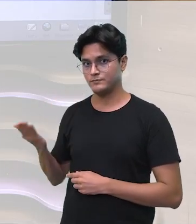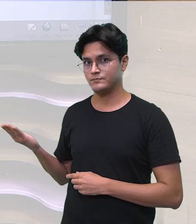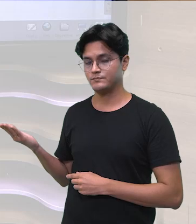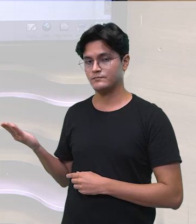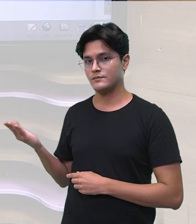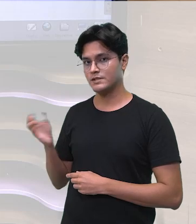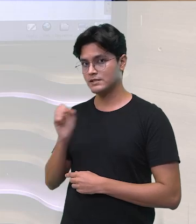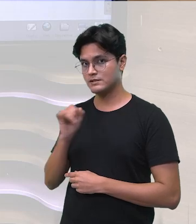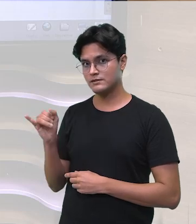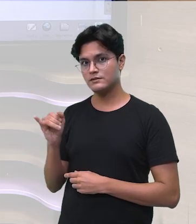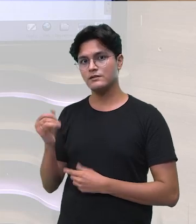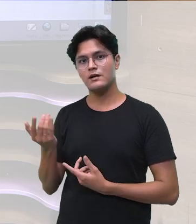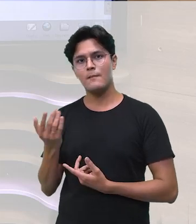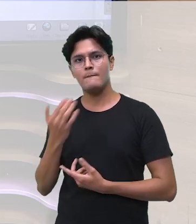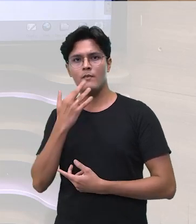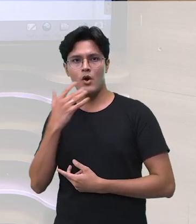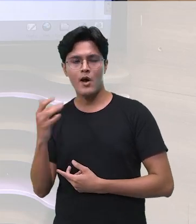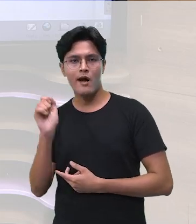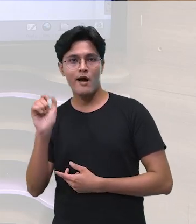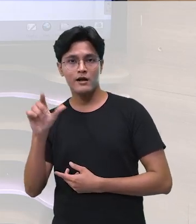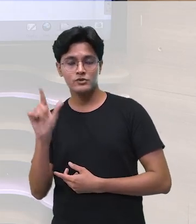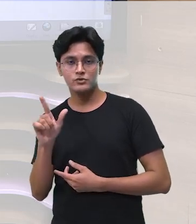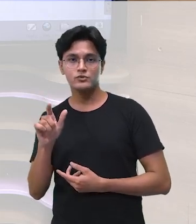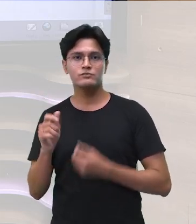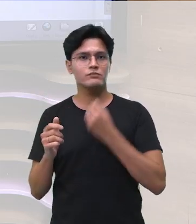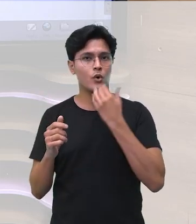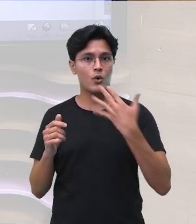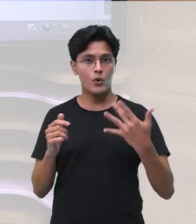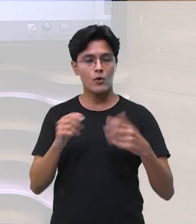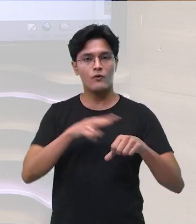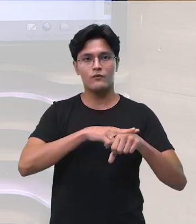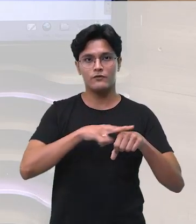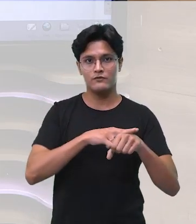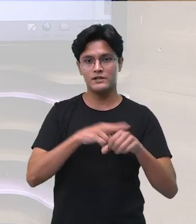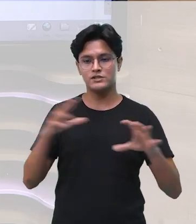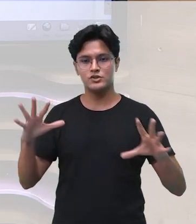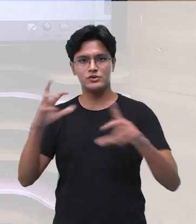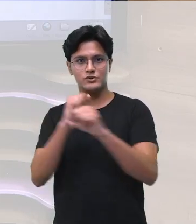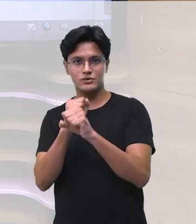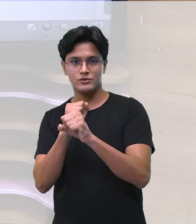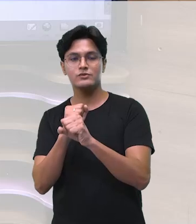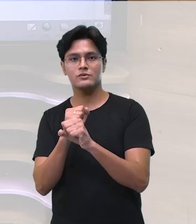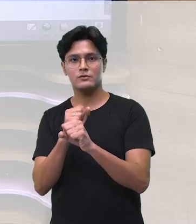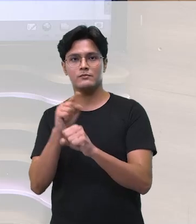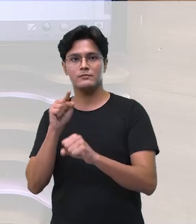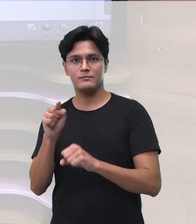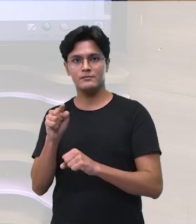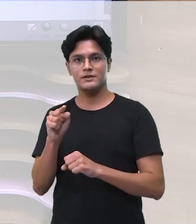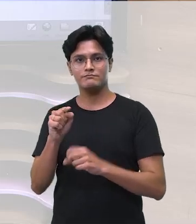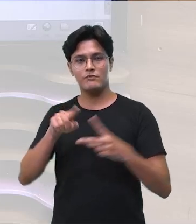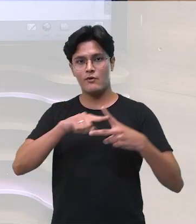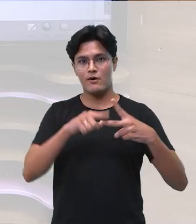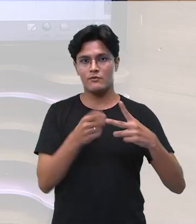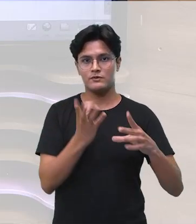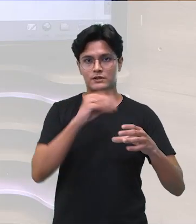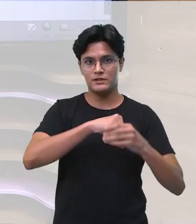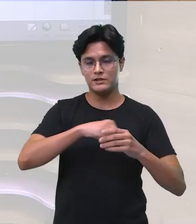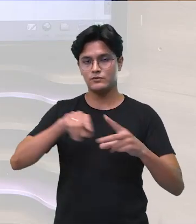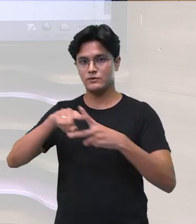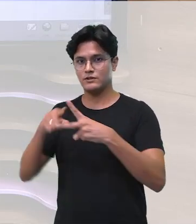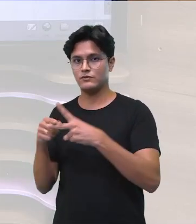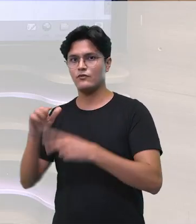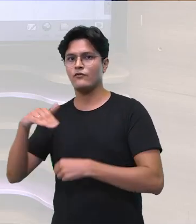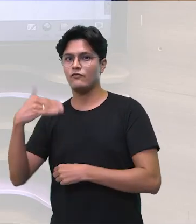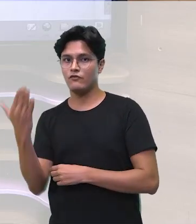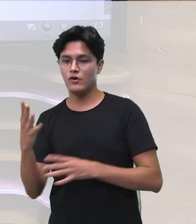azul com a parte verde ali, né? Ou seja, o ângulo interno mais o ângulo externo, quando